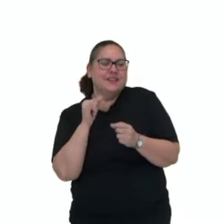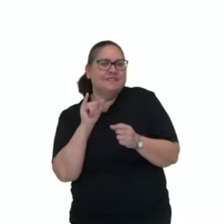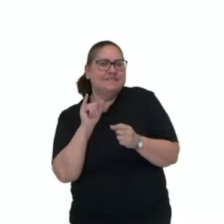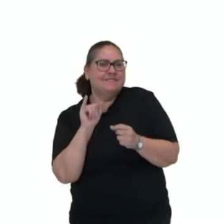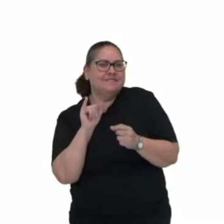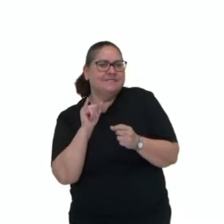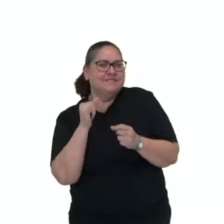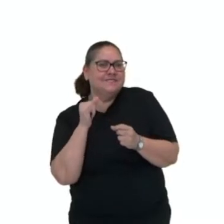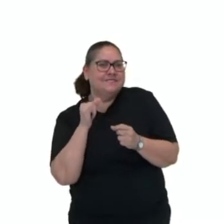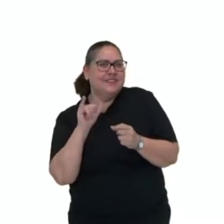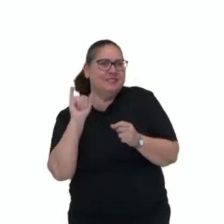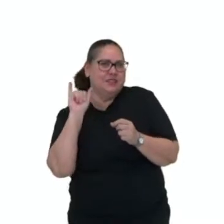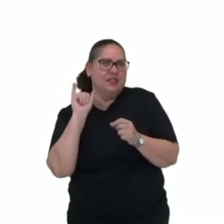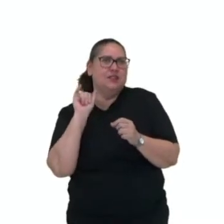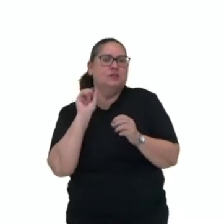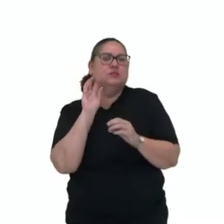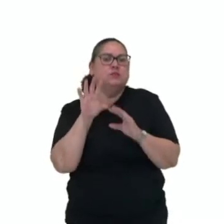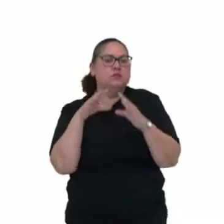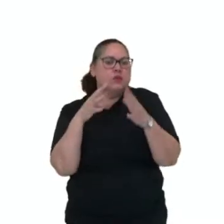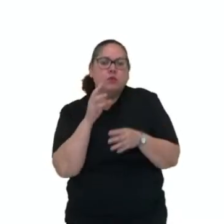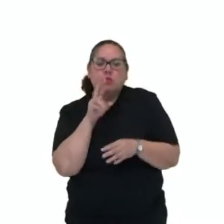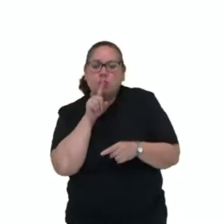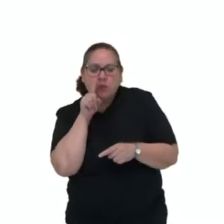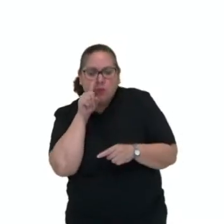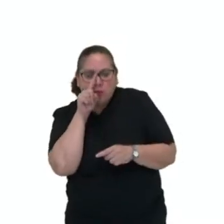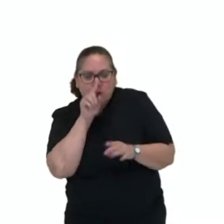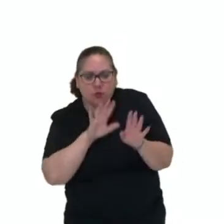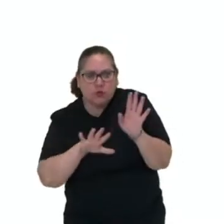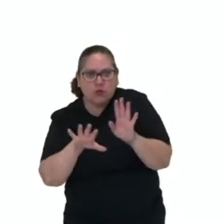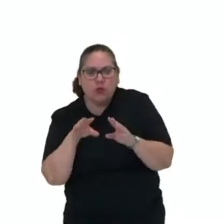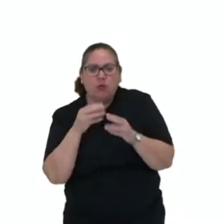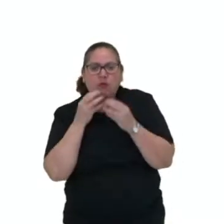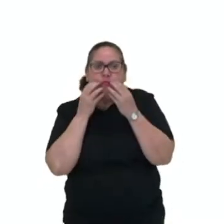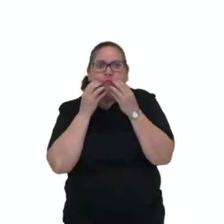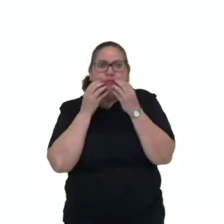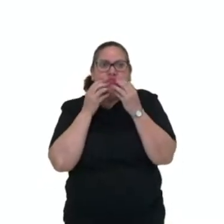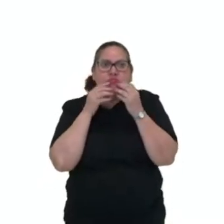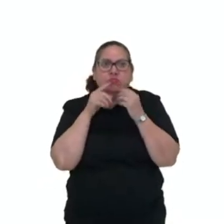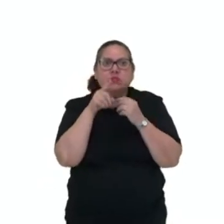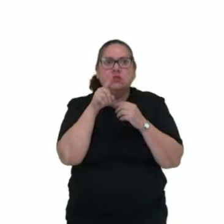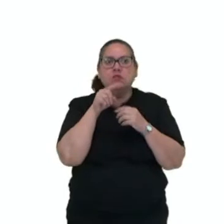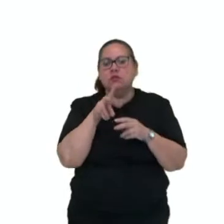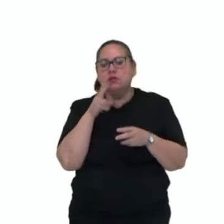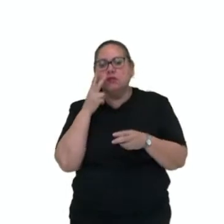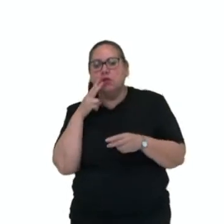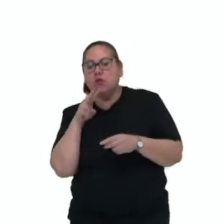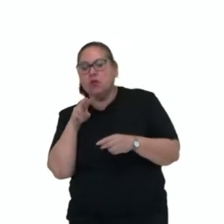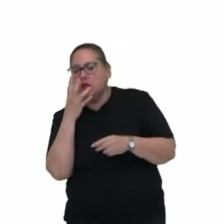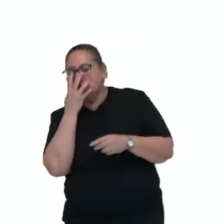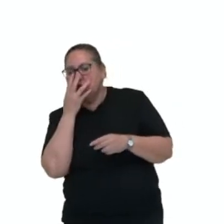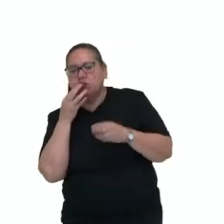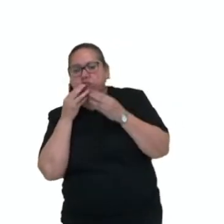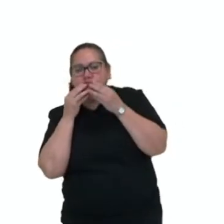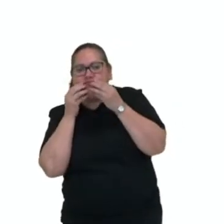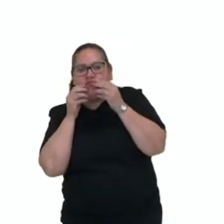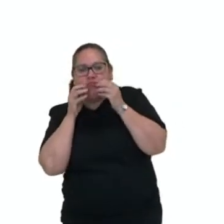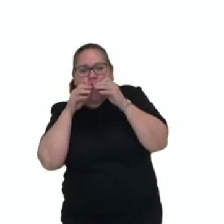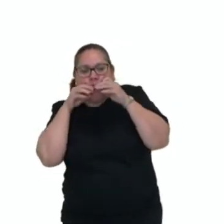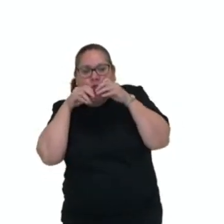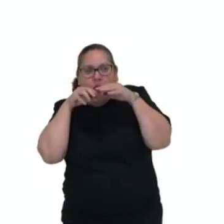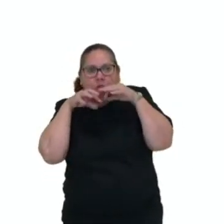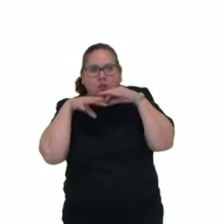falando aqui do cachorrinho, tem que tomar cuidado, se vê que ele está ali espumando, porque é essa observação que a gente tem aqui, olha, ele está espumando pela